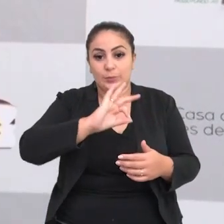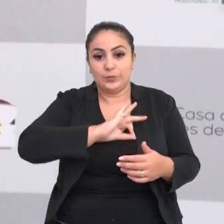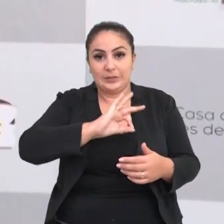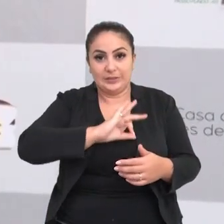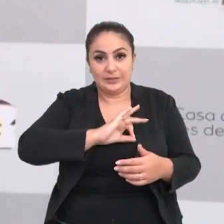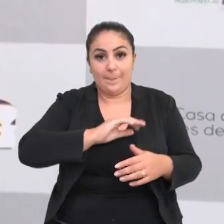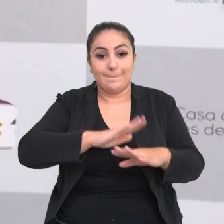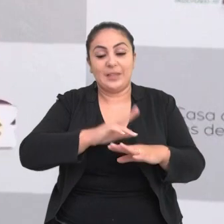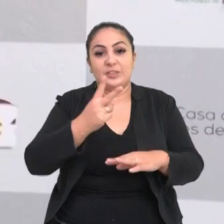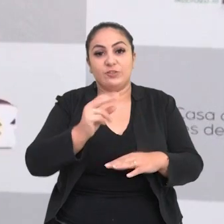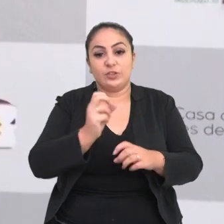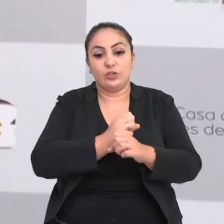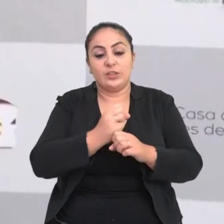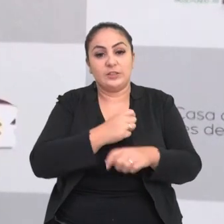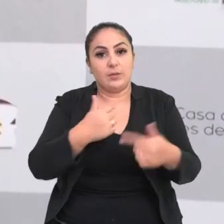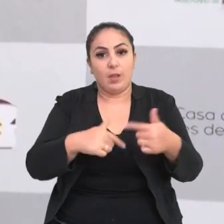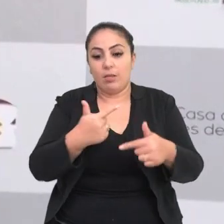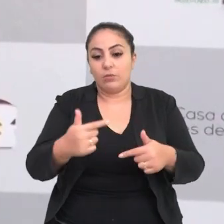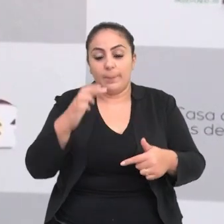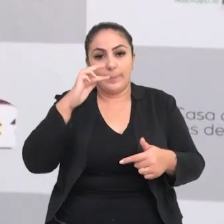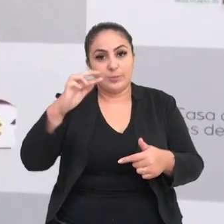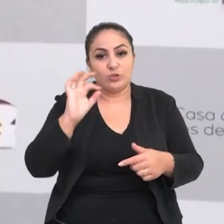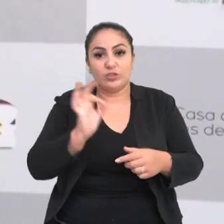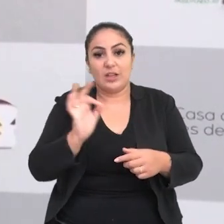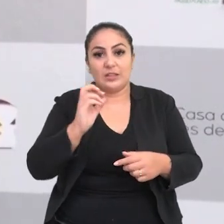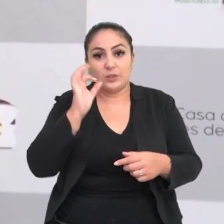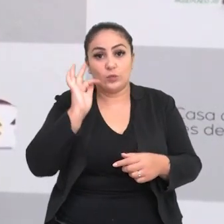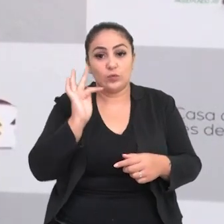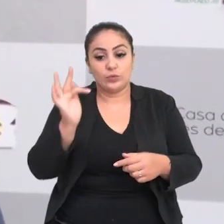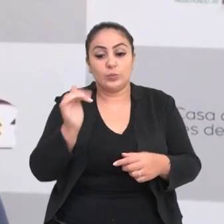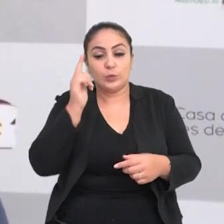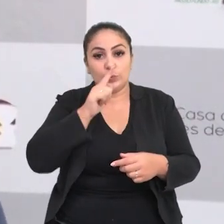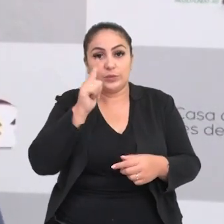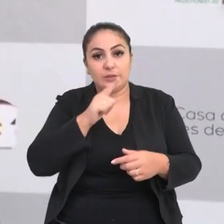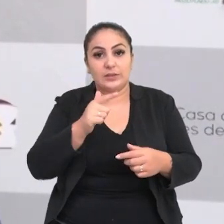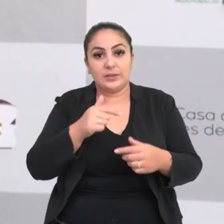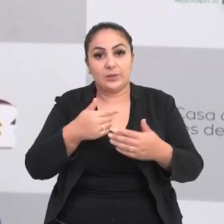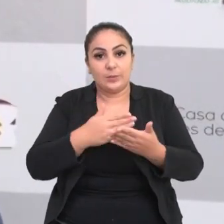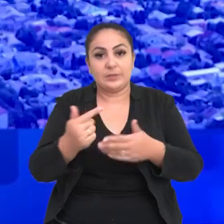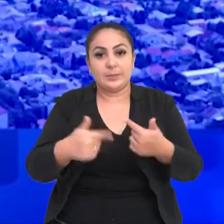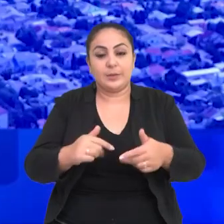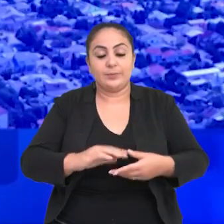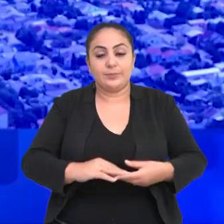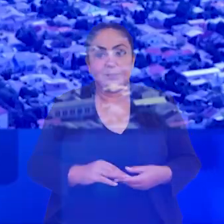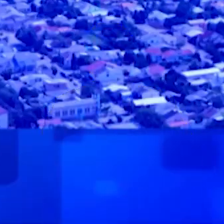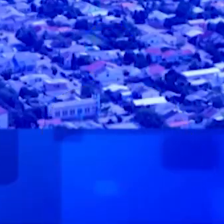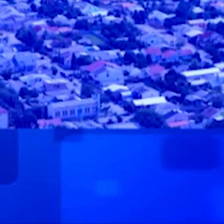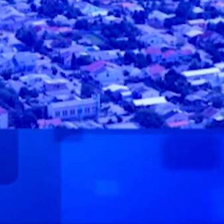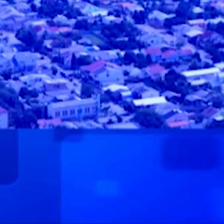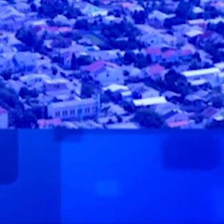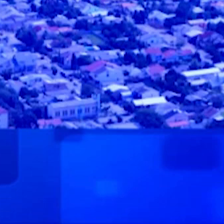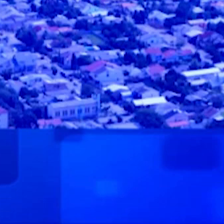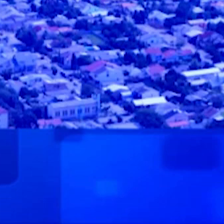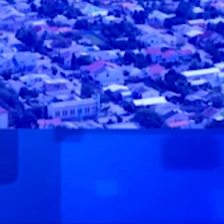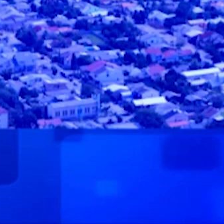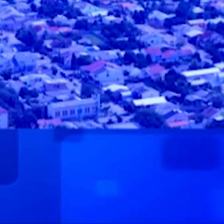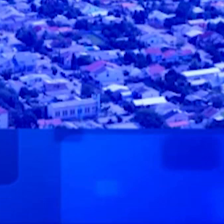com mais de 20 anos de serviço e sem uma perspectiva futura para ascender na carreira.